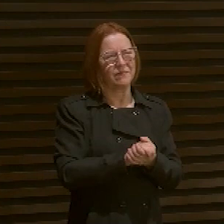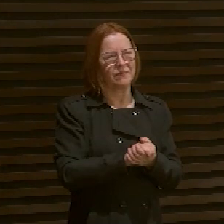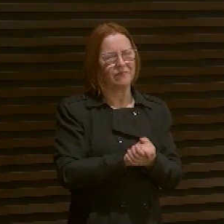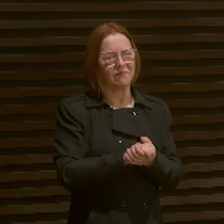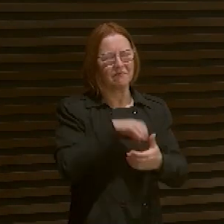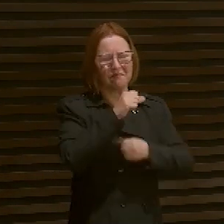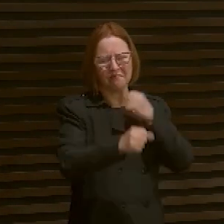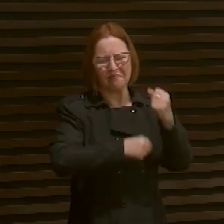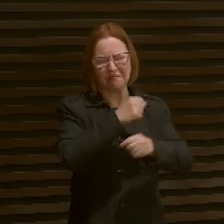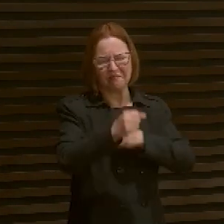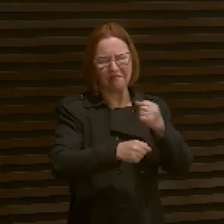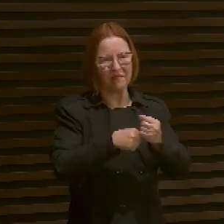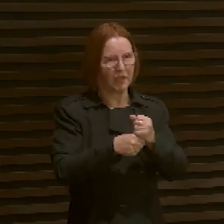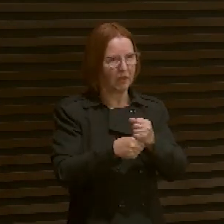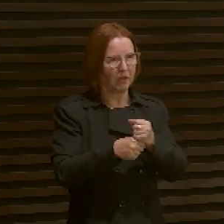mudou?